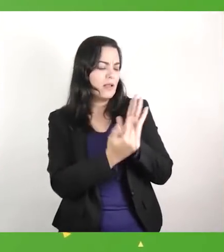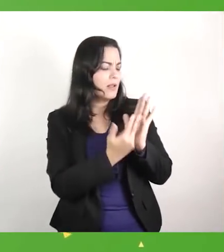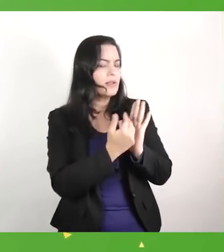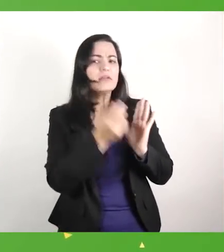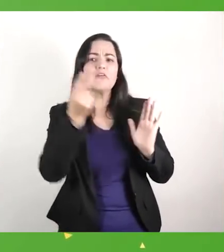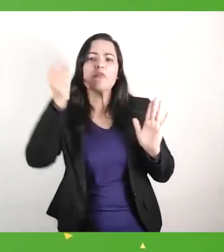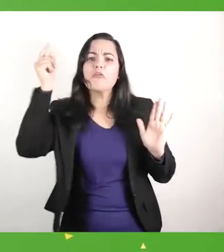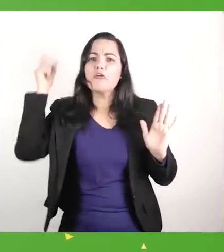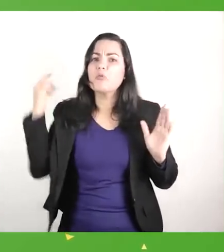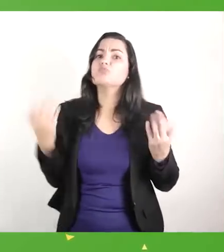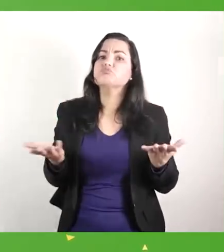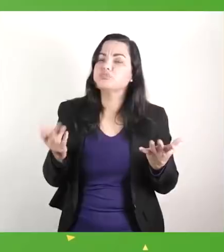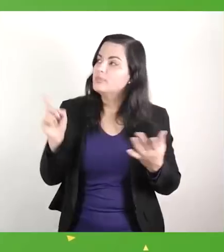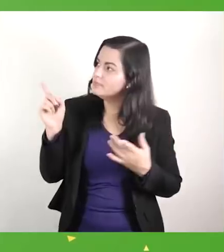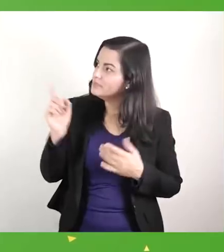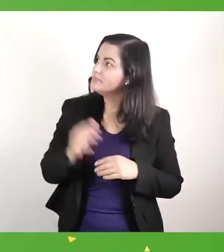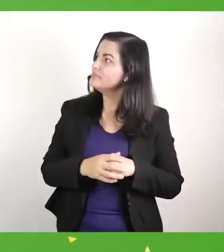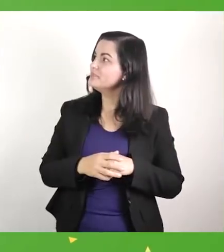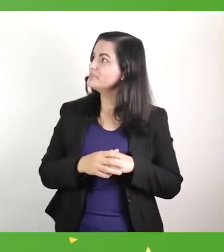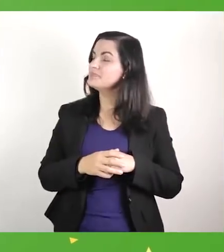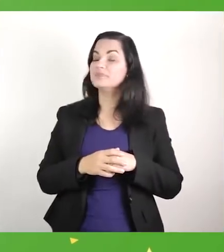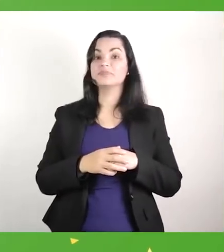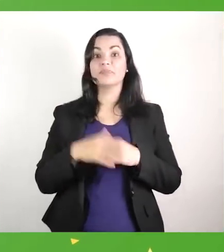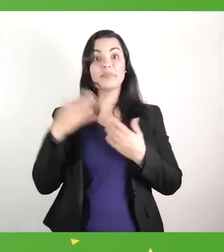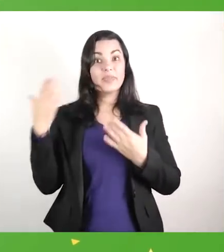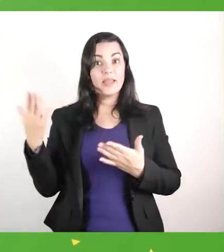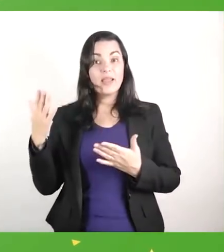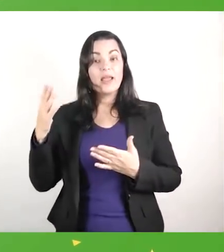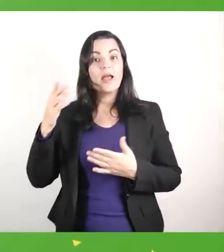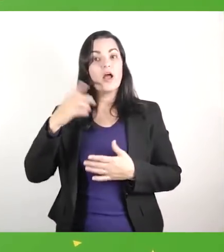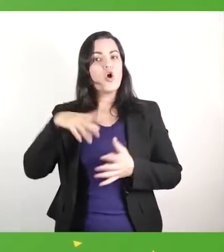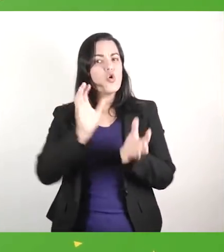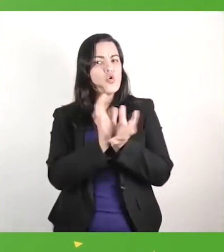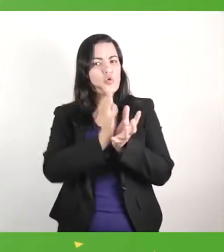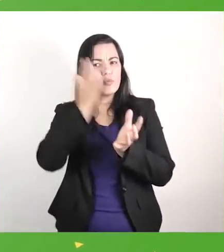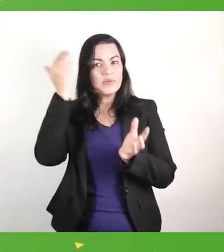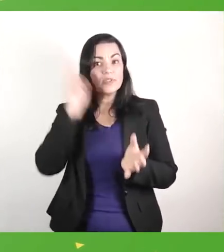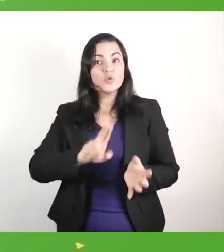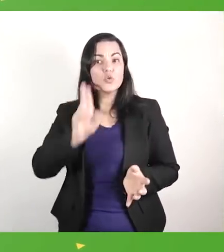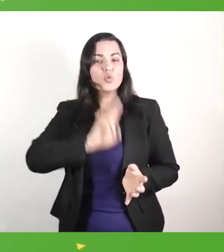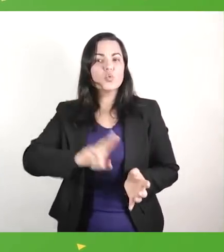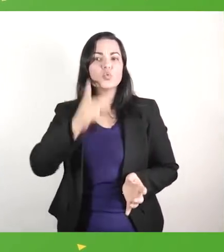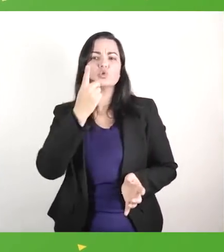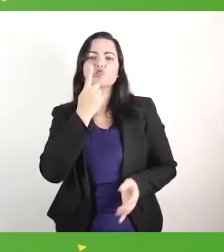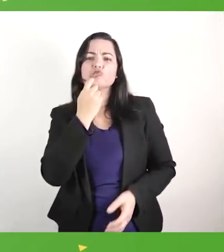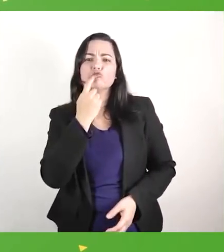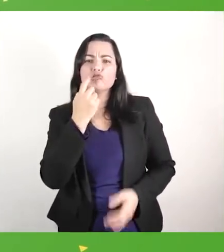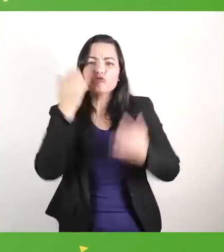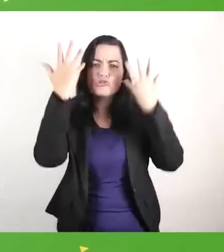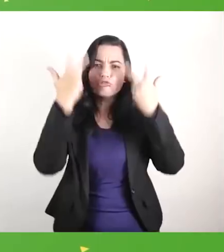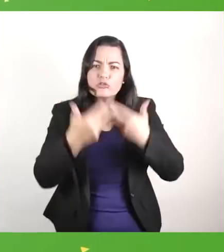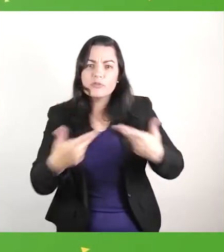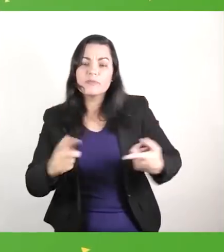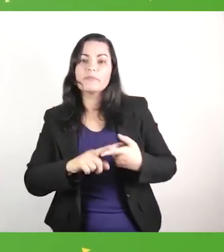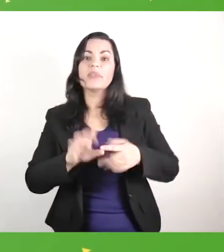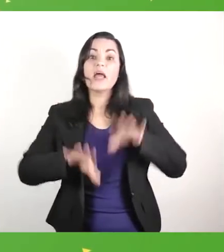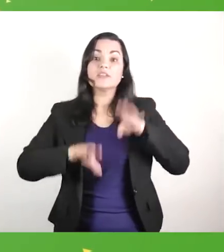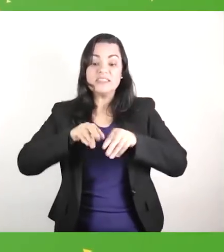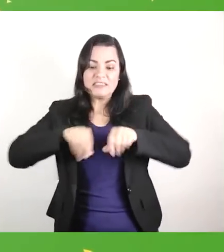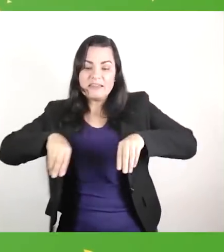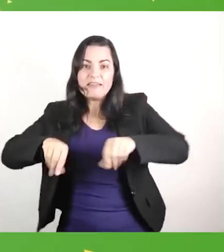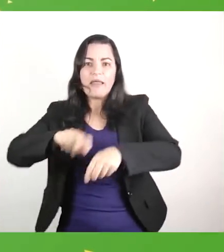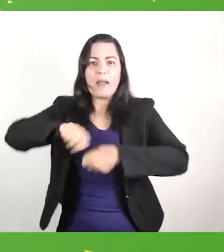rupestres. Então, essas marcas, feitas com sangue de animais, restos de plantas misturados com